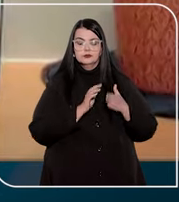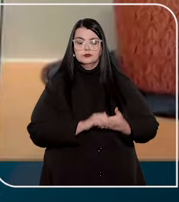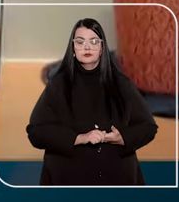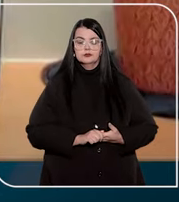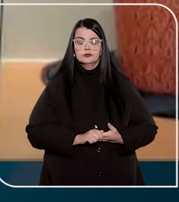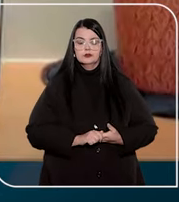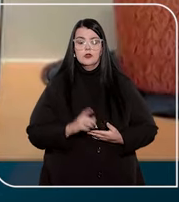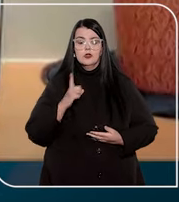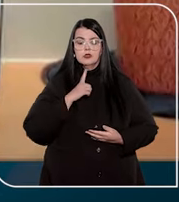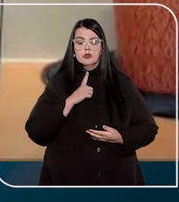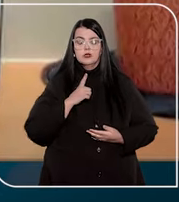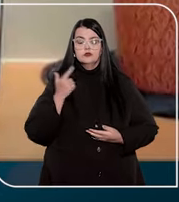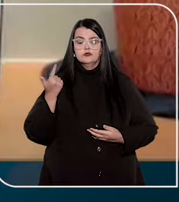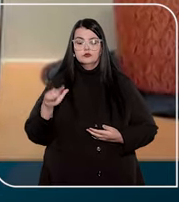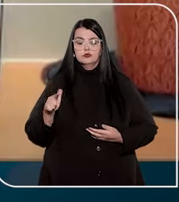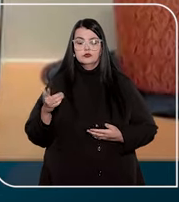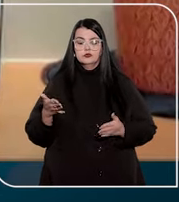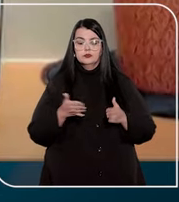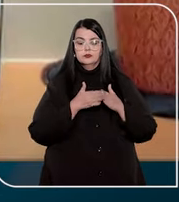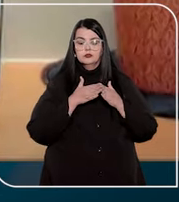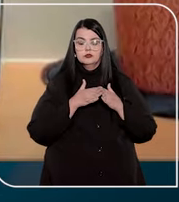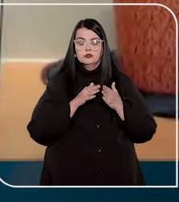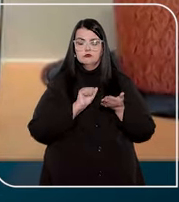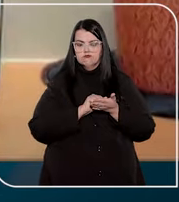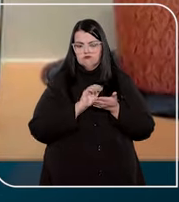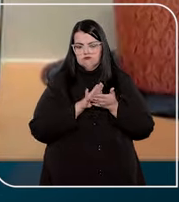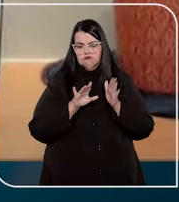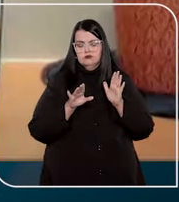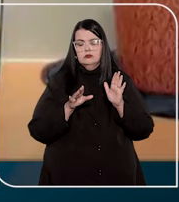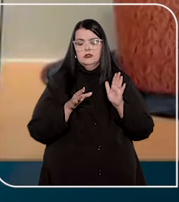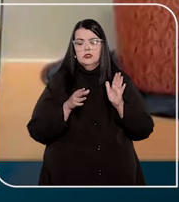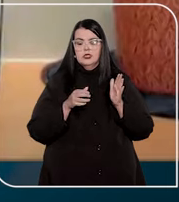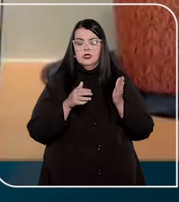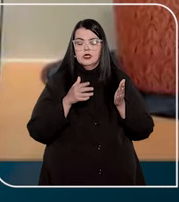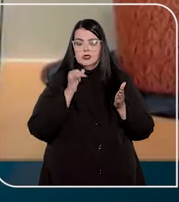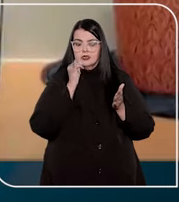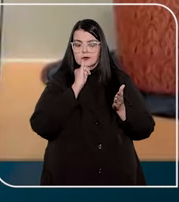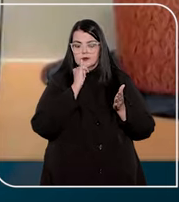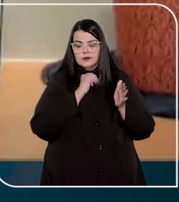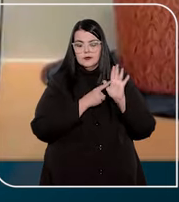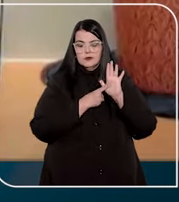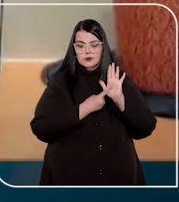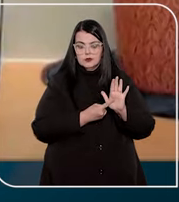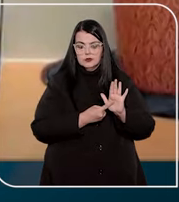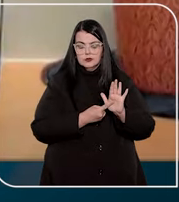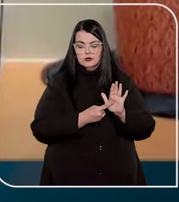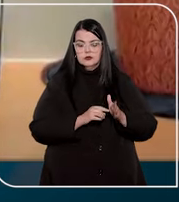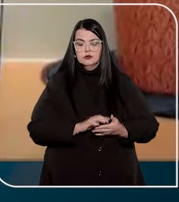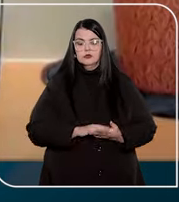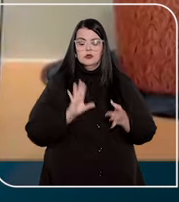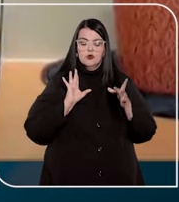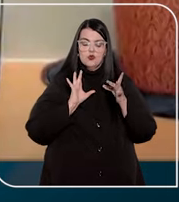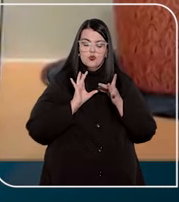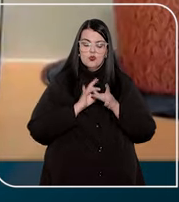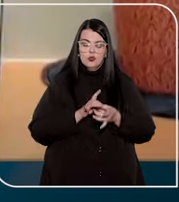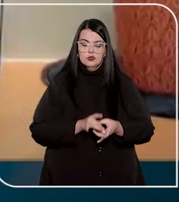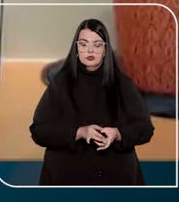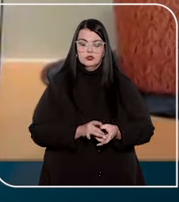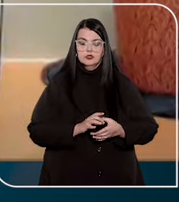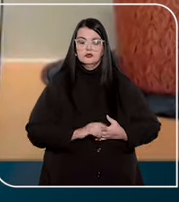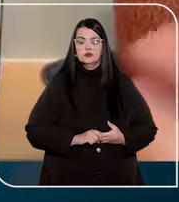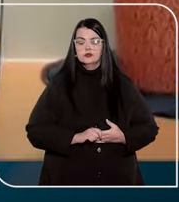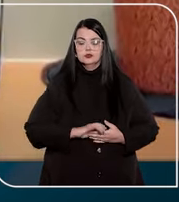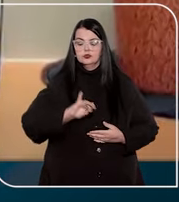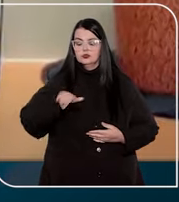retratar, basta ele fazer essa identidade. Olha, o contexto fático aqui, o